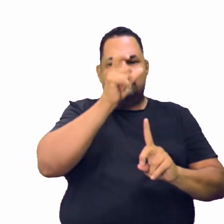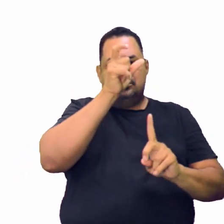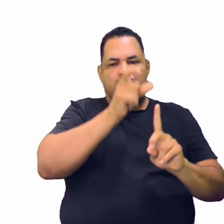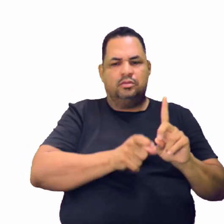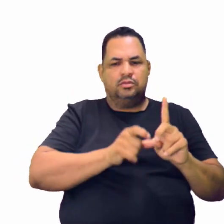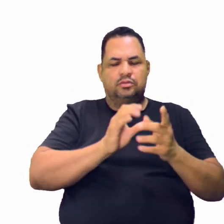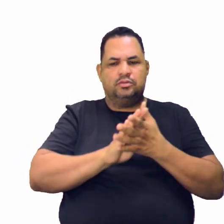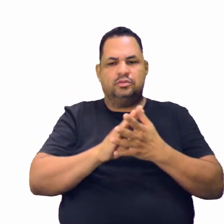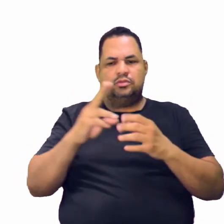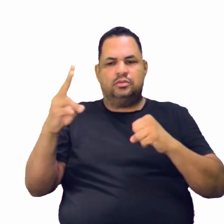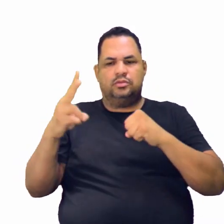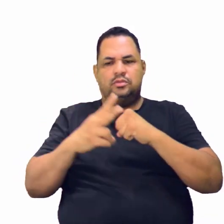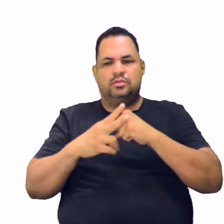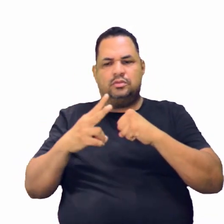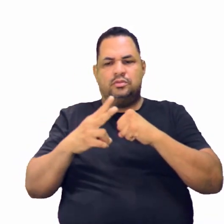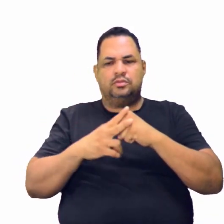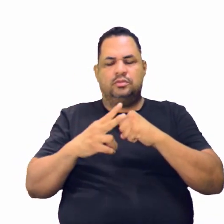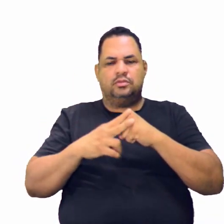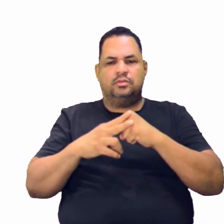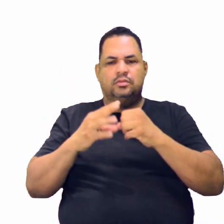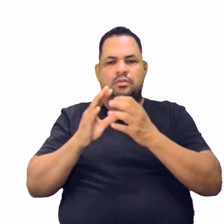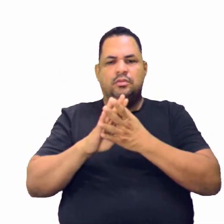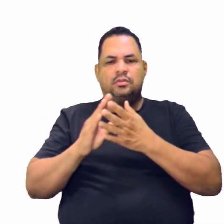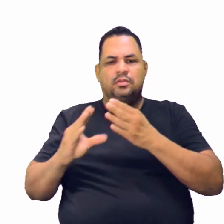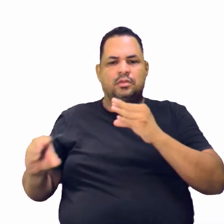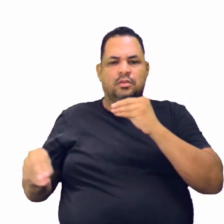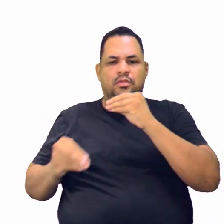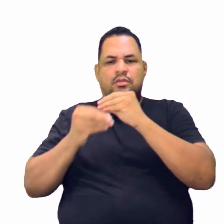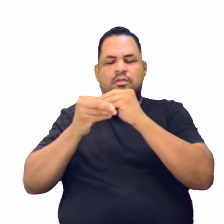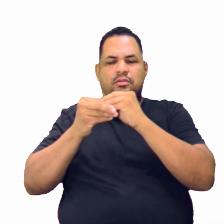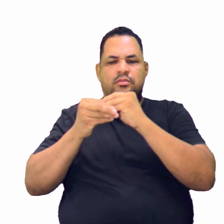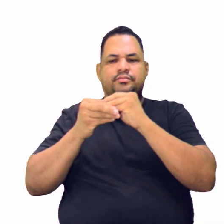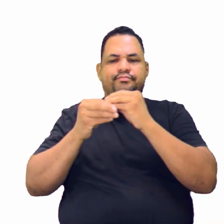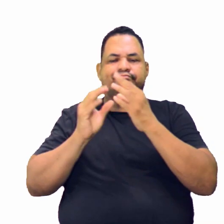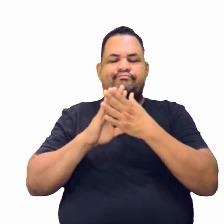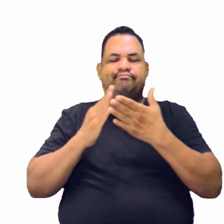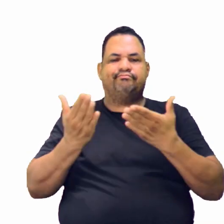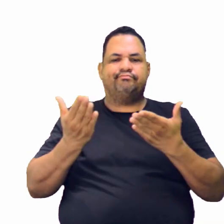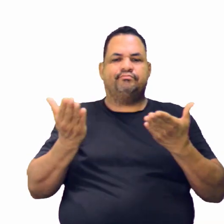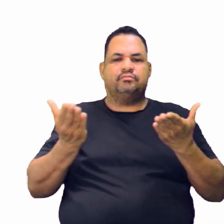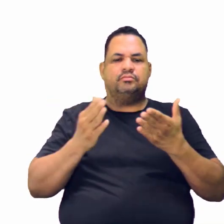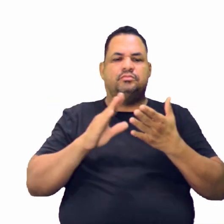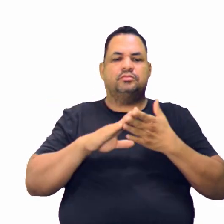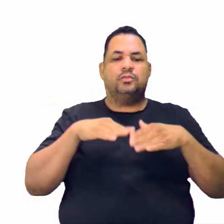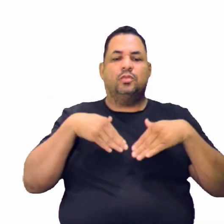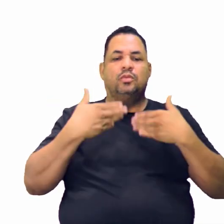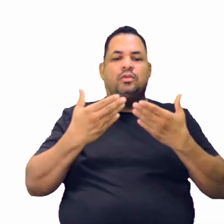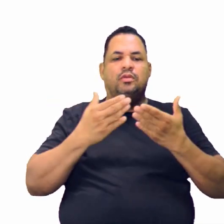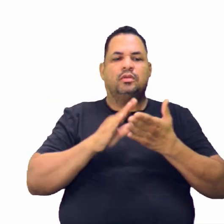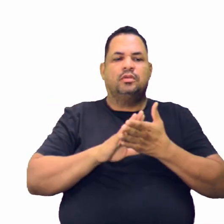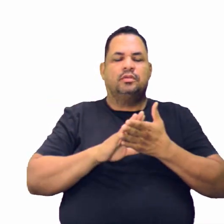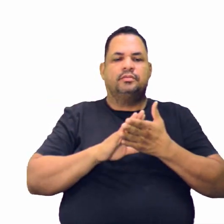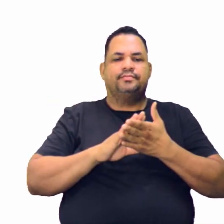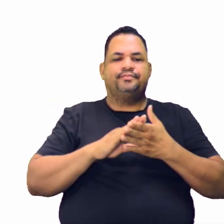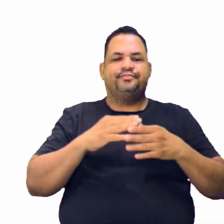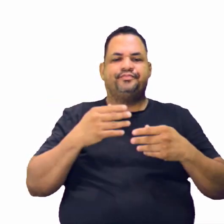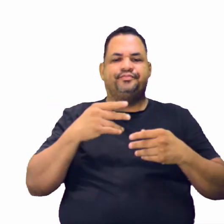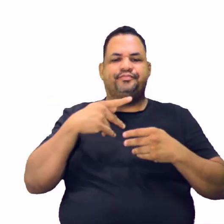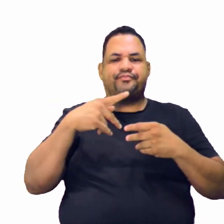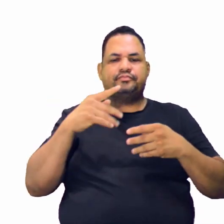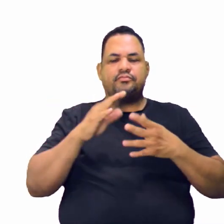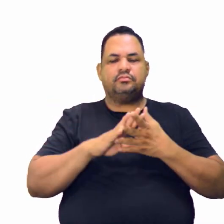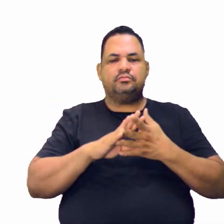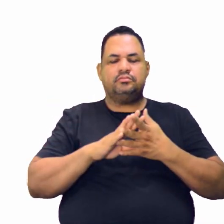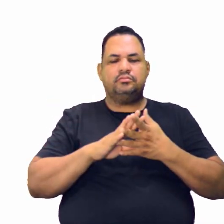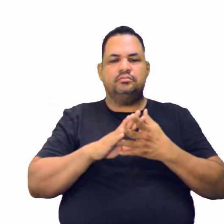verbo, predicado, sujeito, verbo, complemento e acessório, né? Assim, quando eu falo predicado, está envolvendo o verbo e